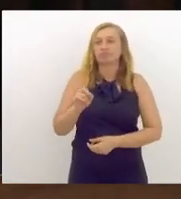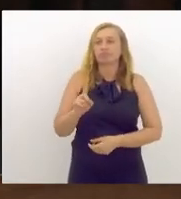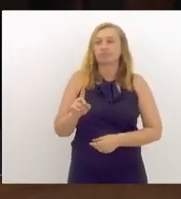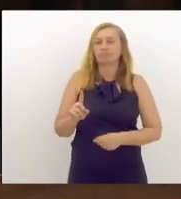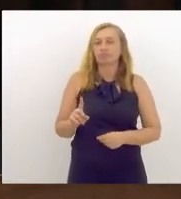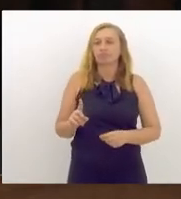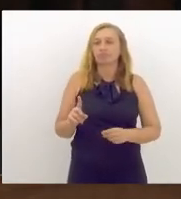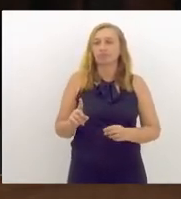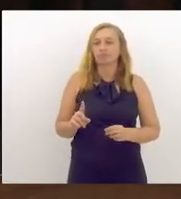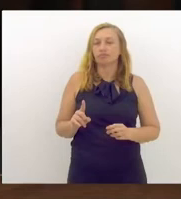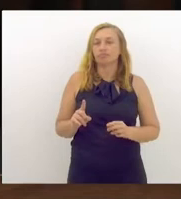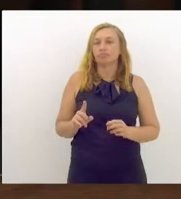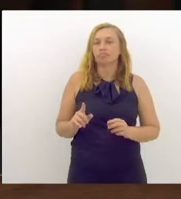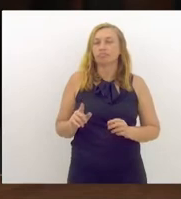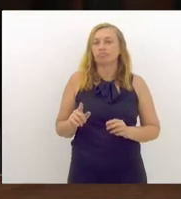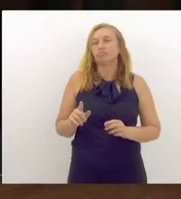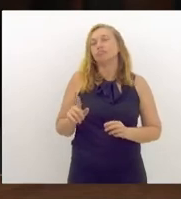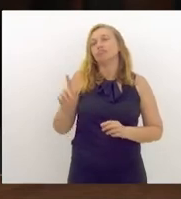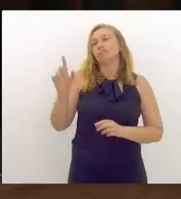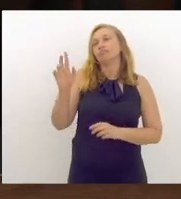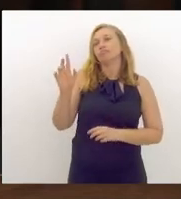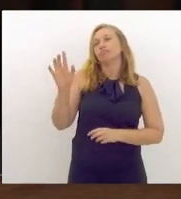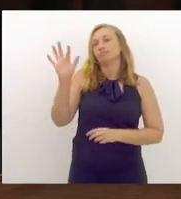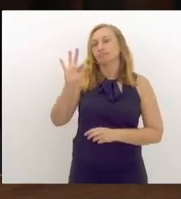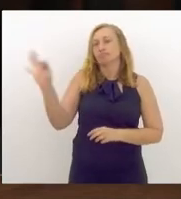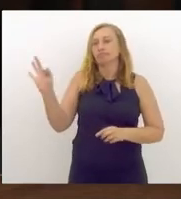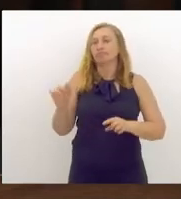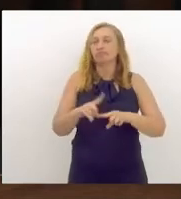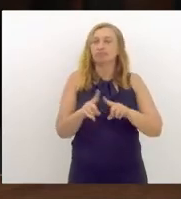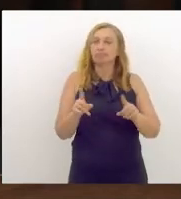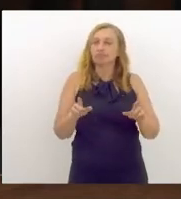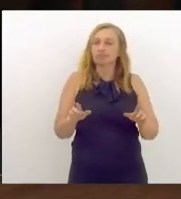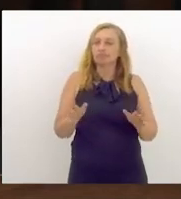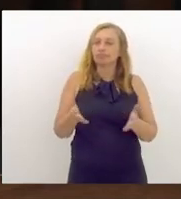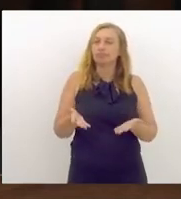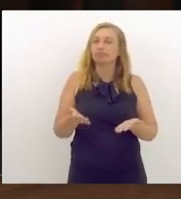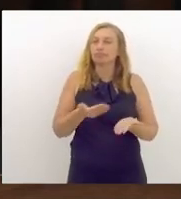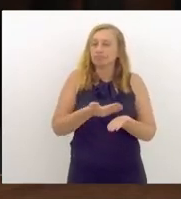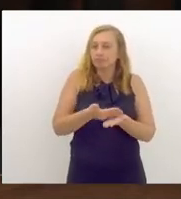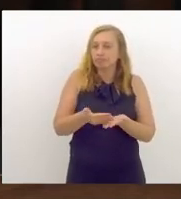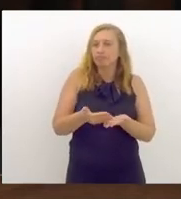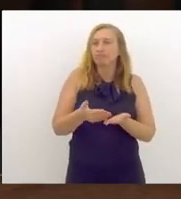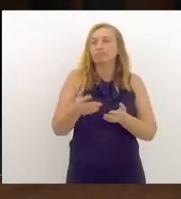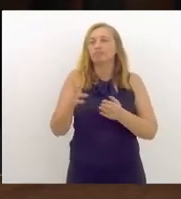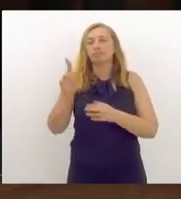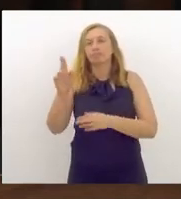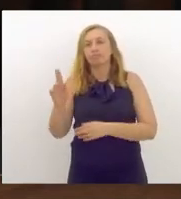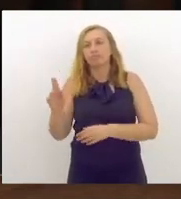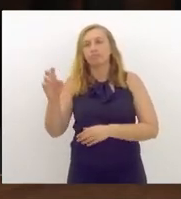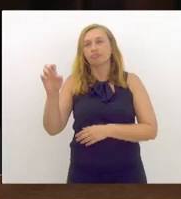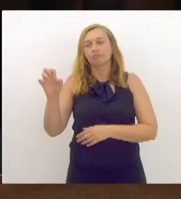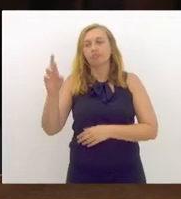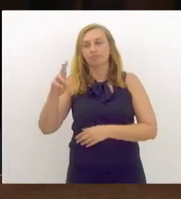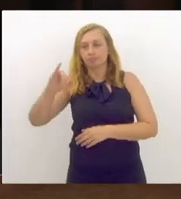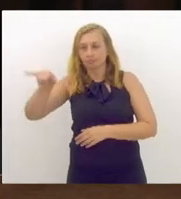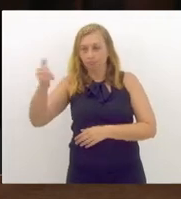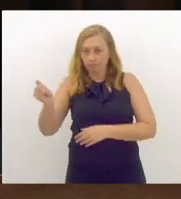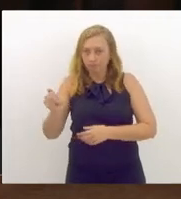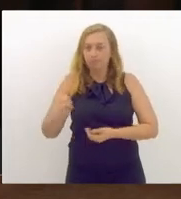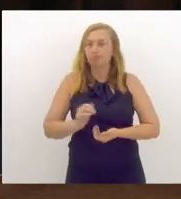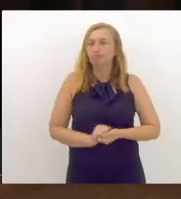uma Federal né então esse intuito de a partir da UERJ não só da UERJ Mas a partir da UERJ